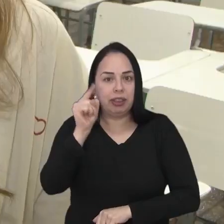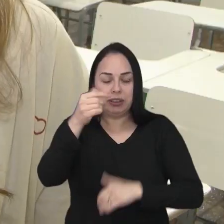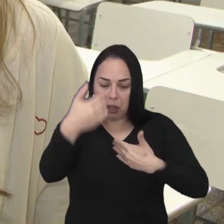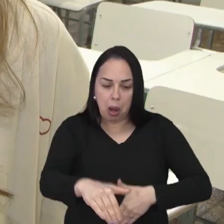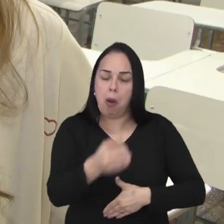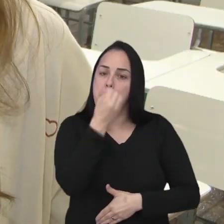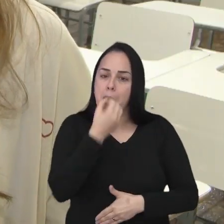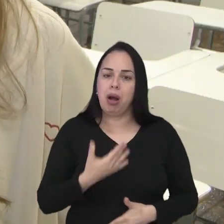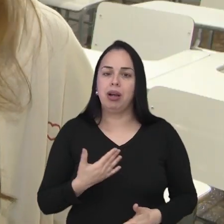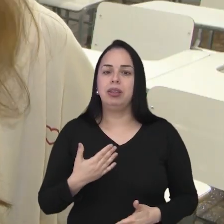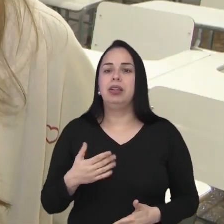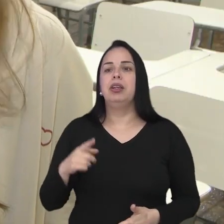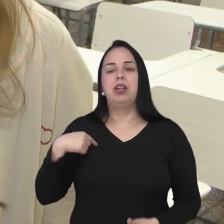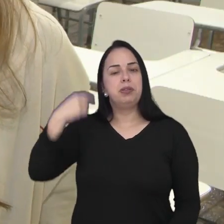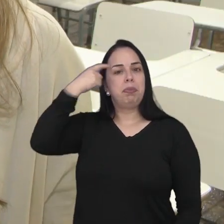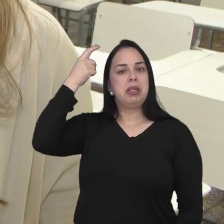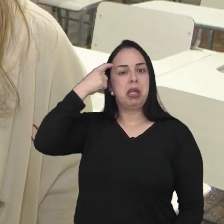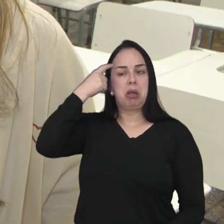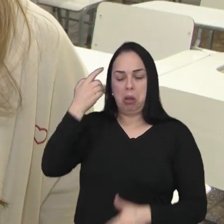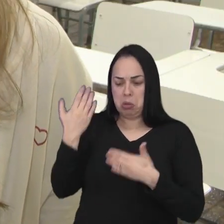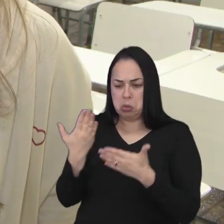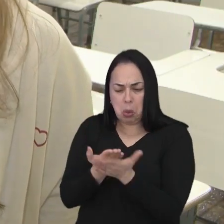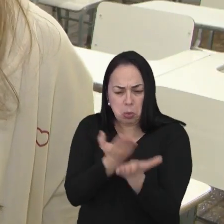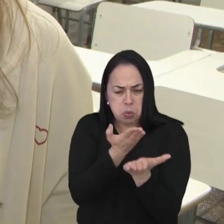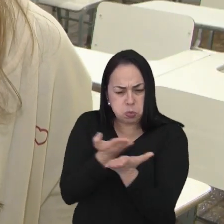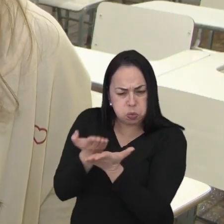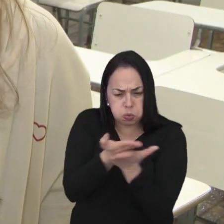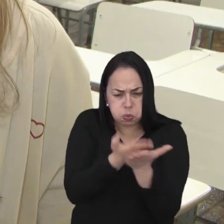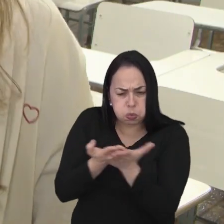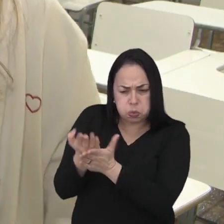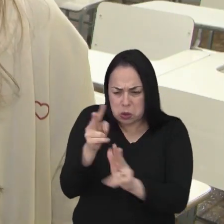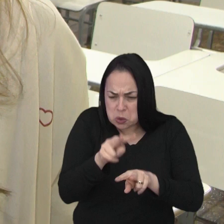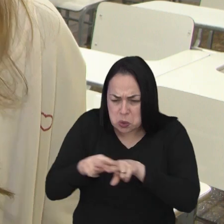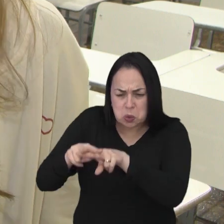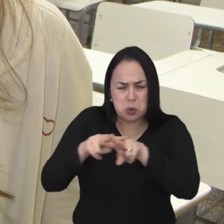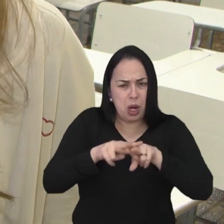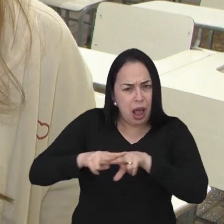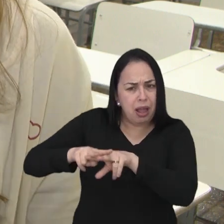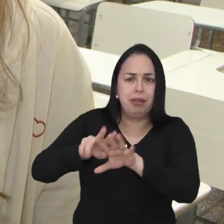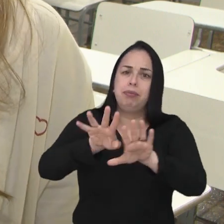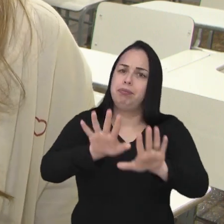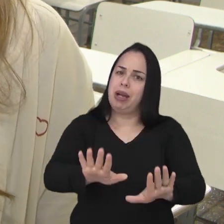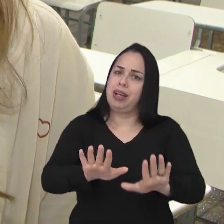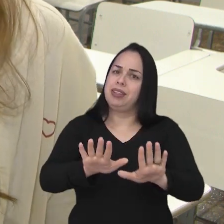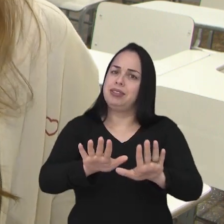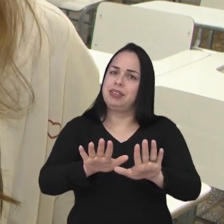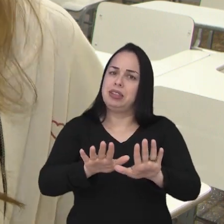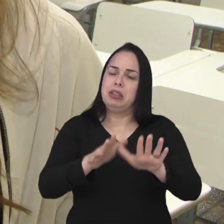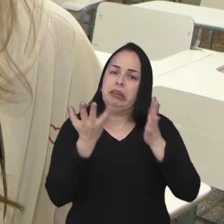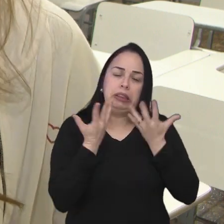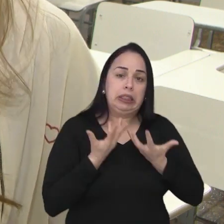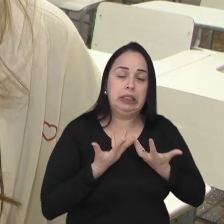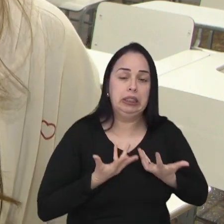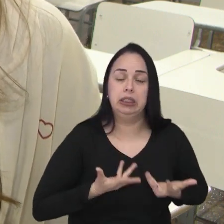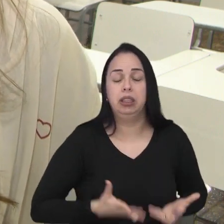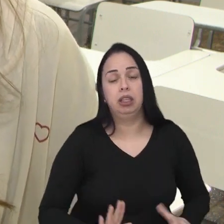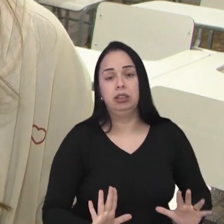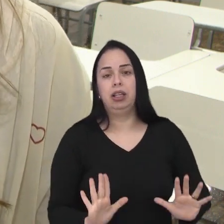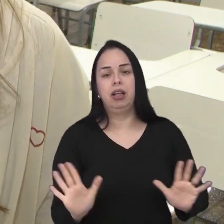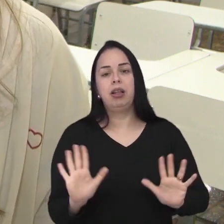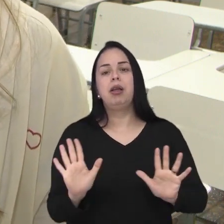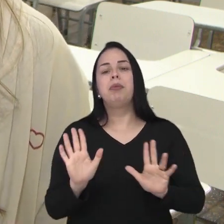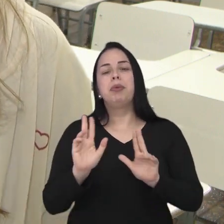prova. A gente acha que cada vez a gente tem que estudar cada vez mais e que agora tem que revisar tudo, mas a gente não pode se desgastar